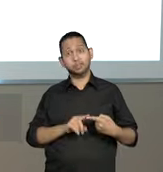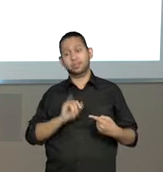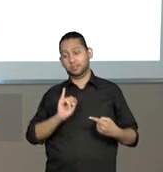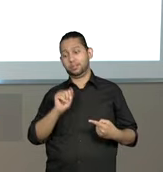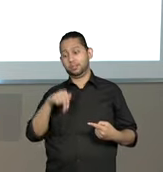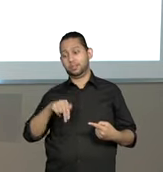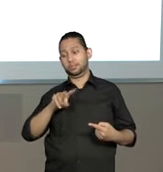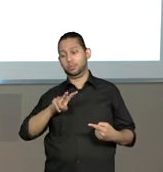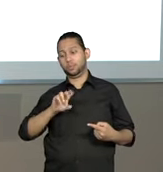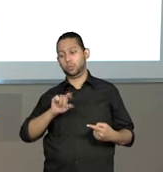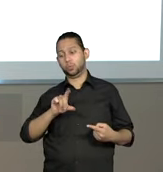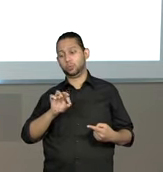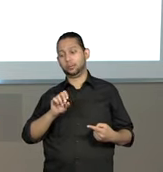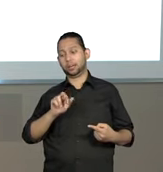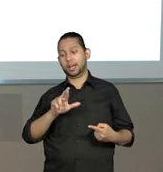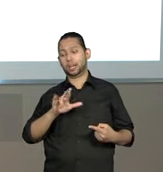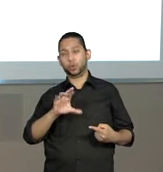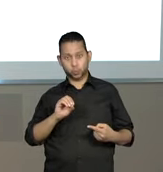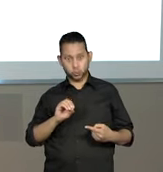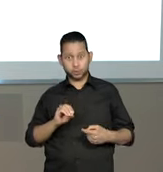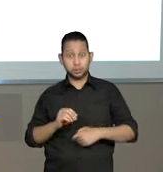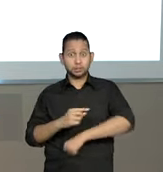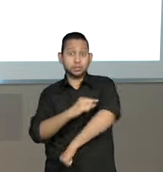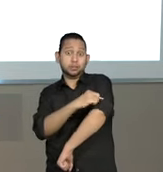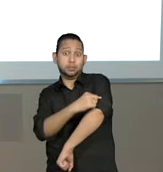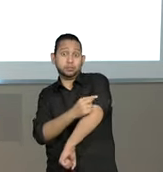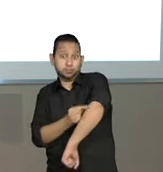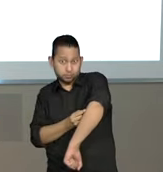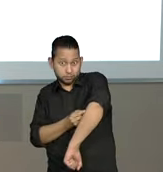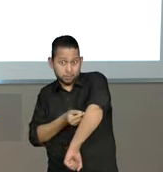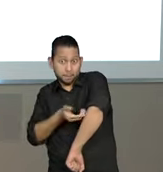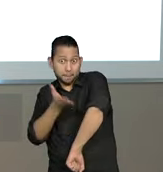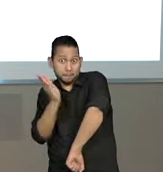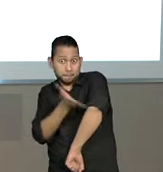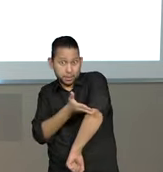involuntário provocado por um tipo de